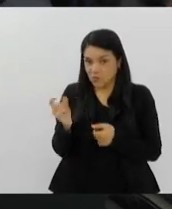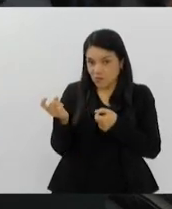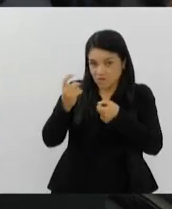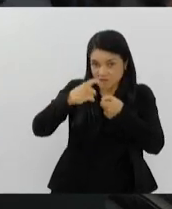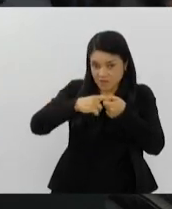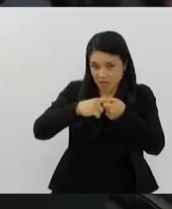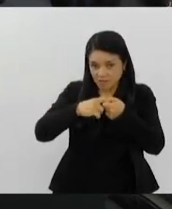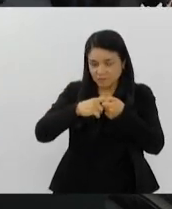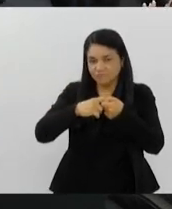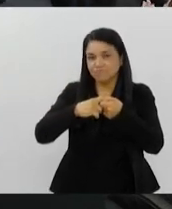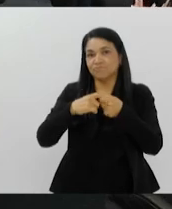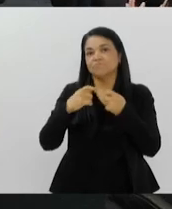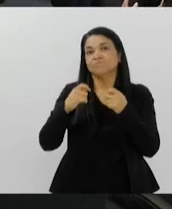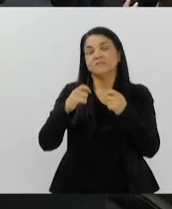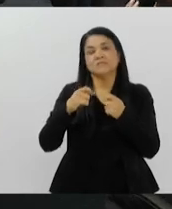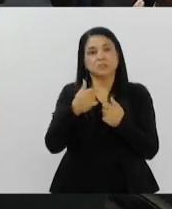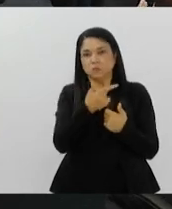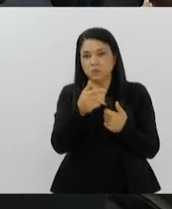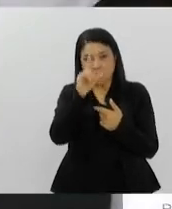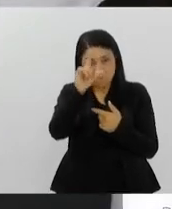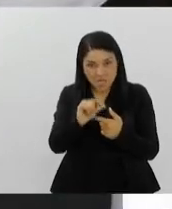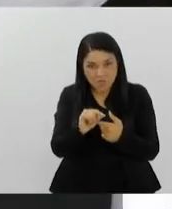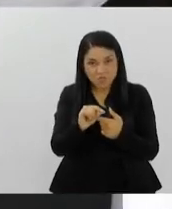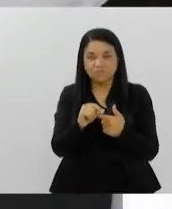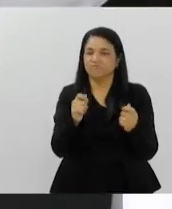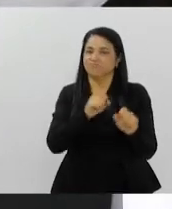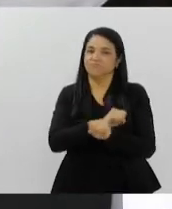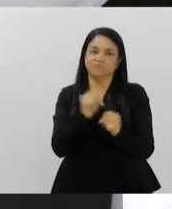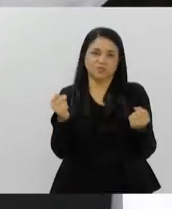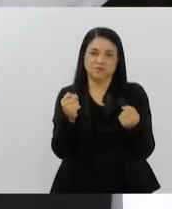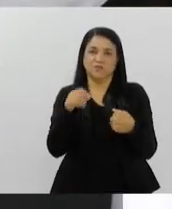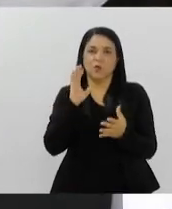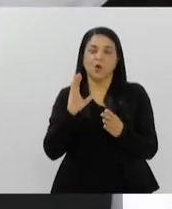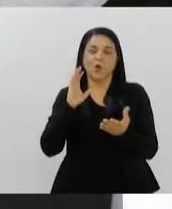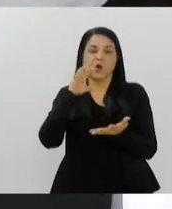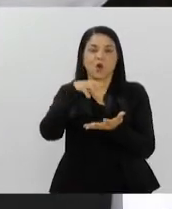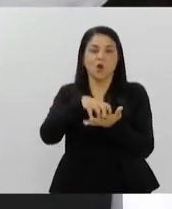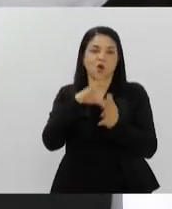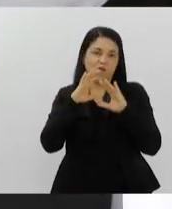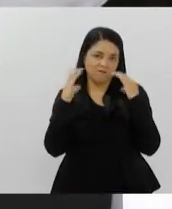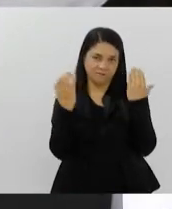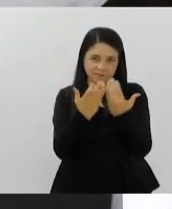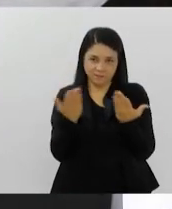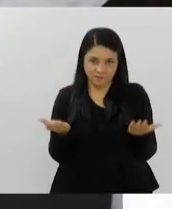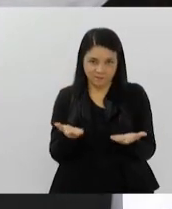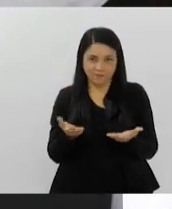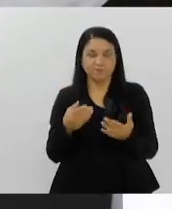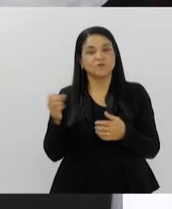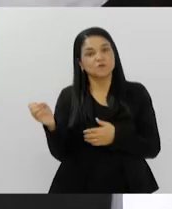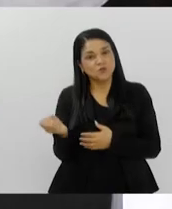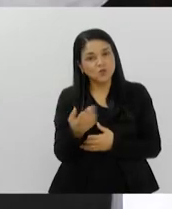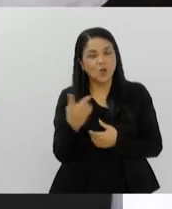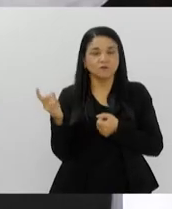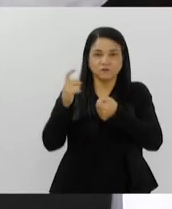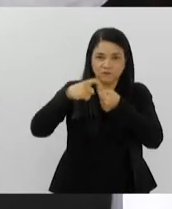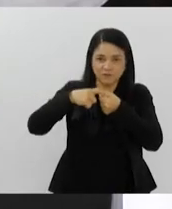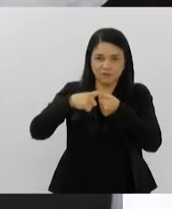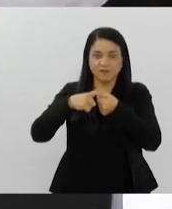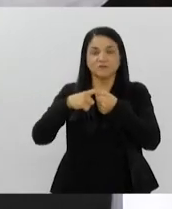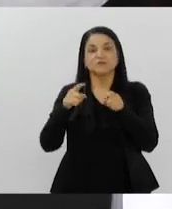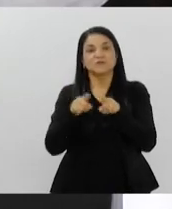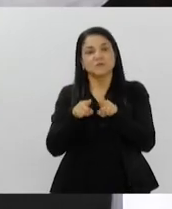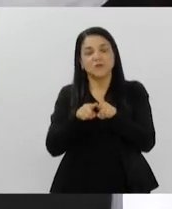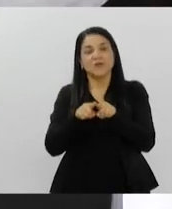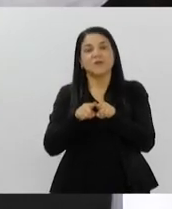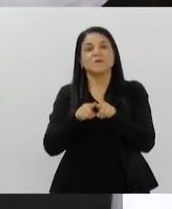seria possível sediar uma conferência. Então, eu quero agradecer muito a todos os filiados, os novos filiados e também os que irão